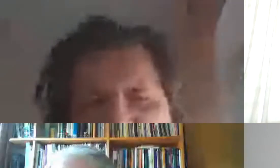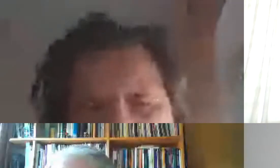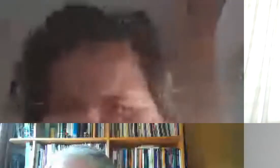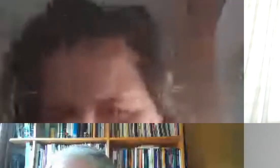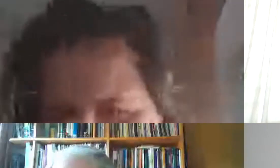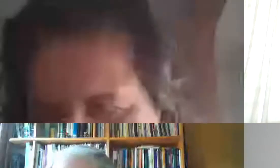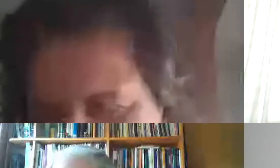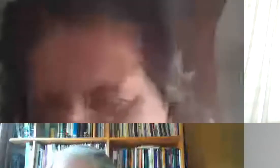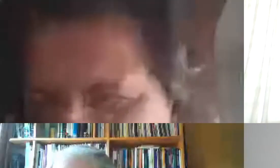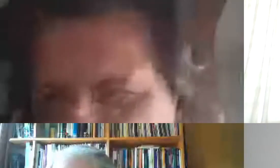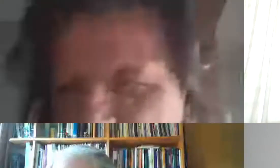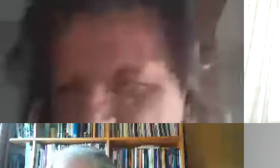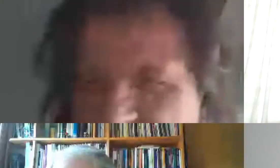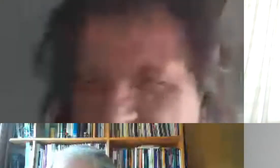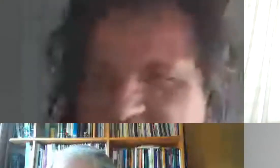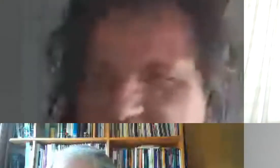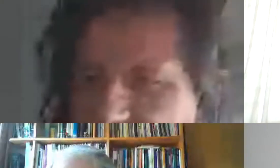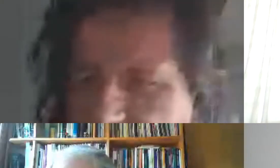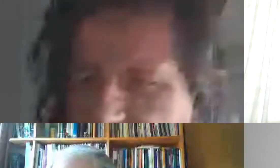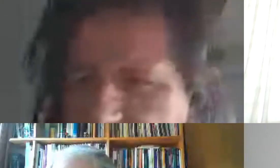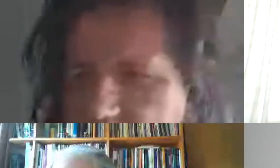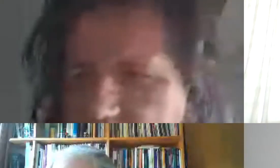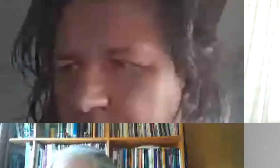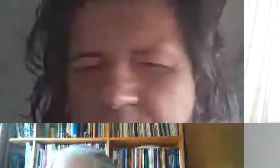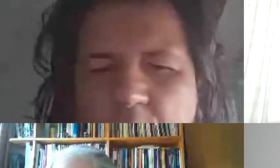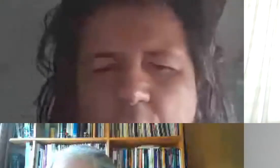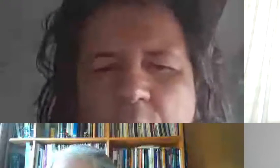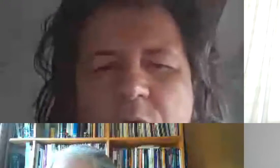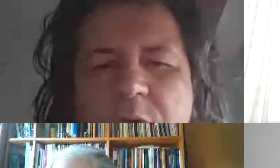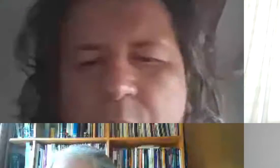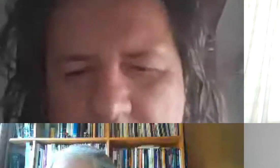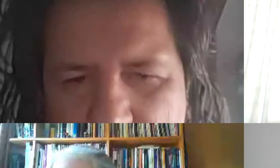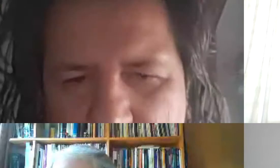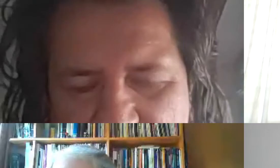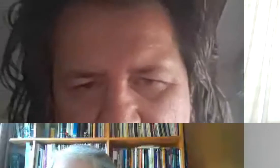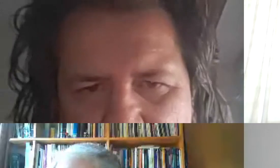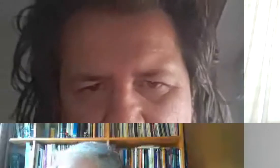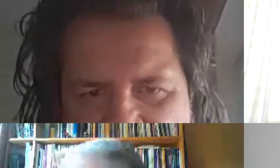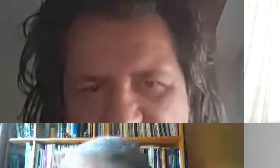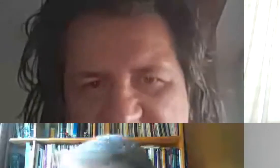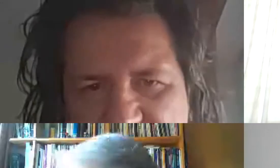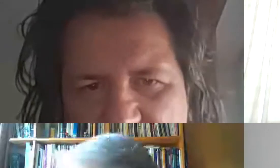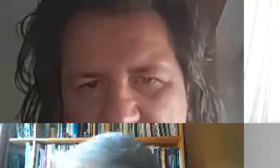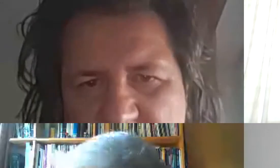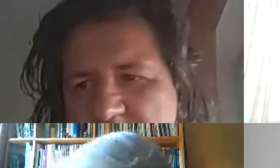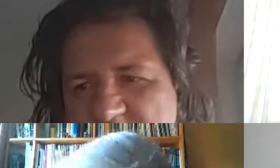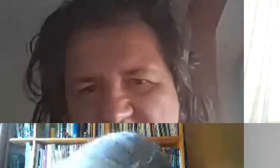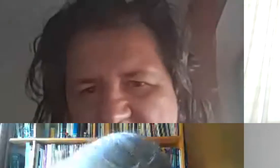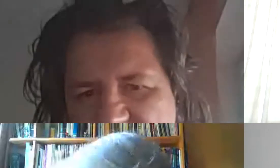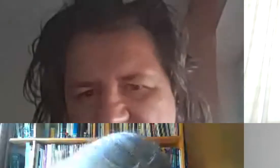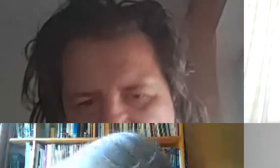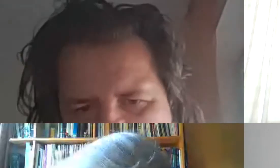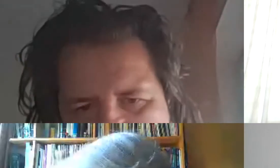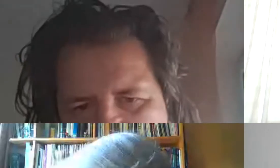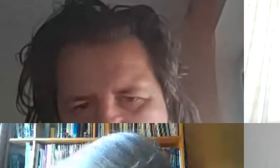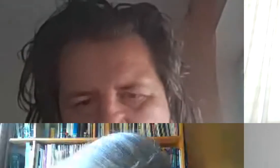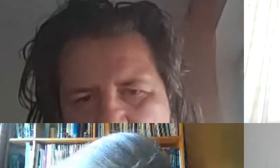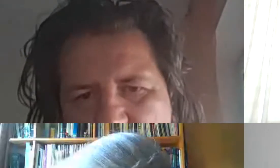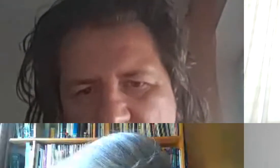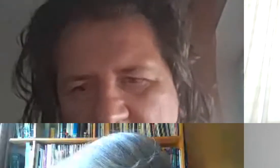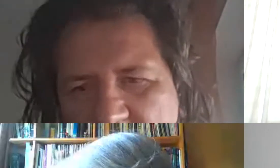divergentes, que só podemos chamá-las um mínimo comum denominador deste pensamento? Só algumas